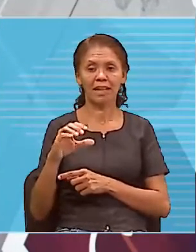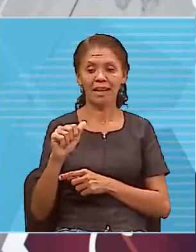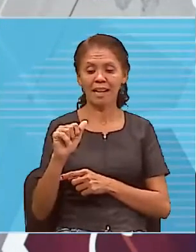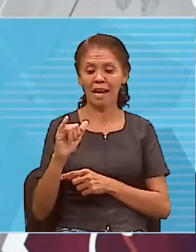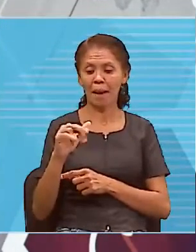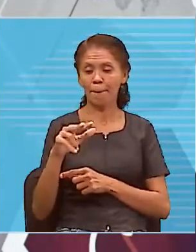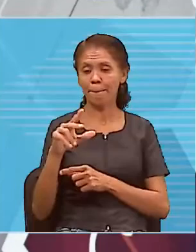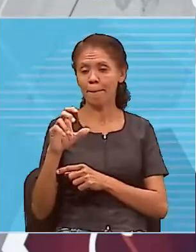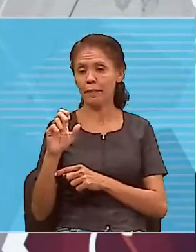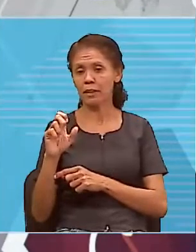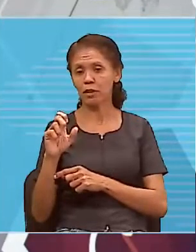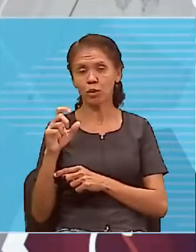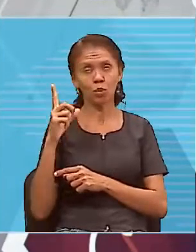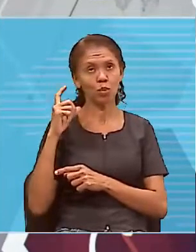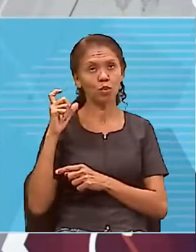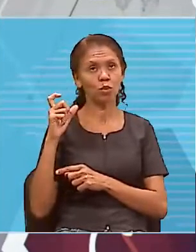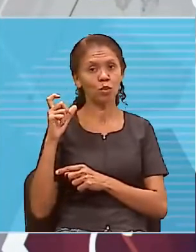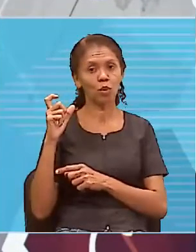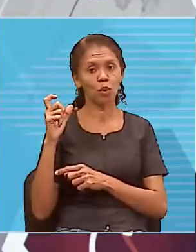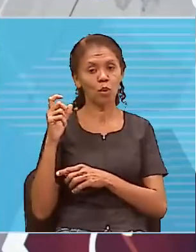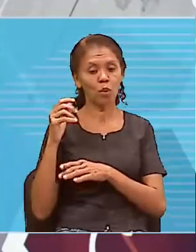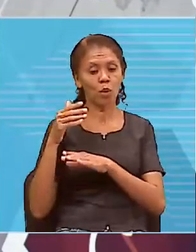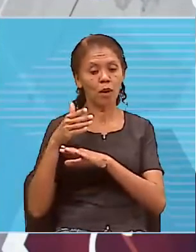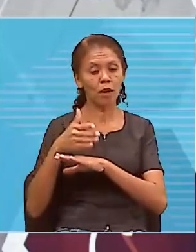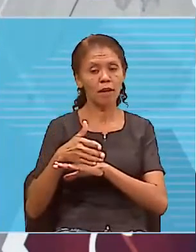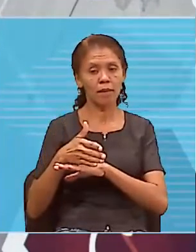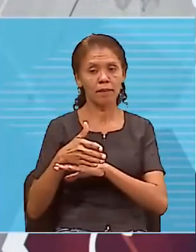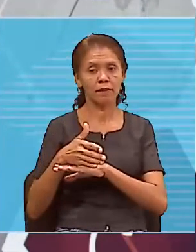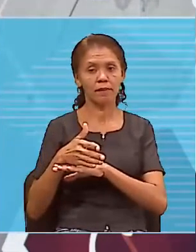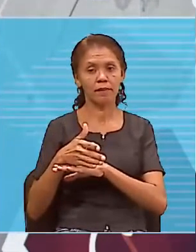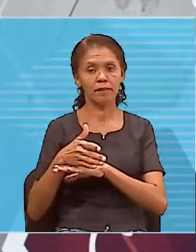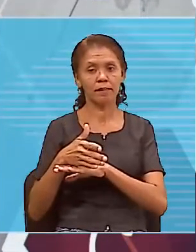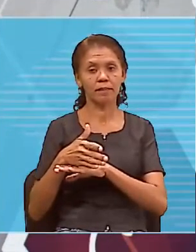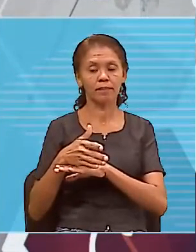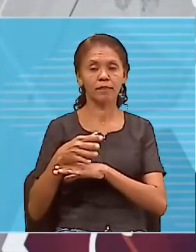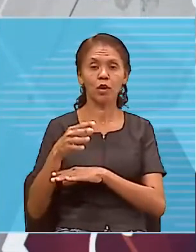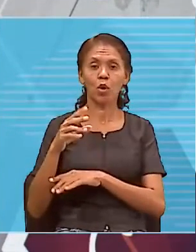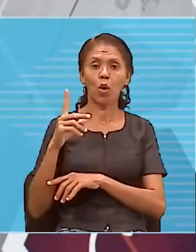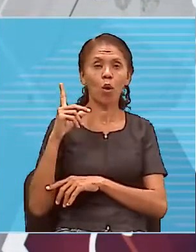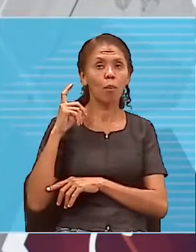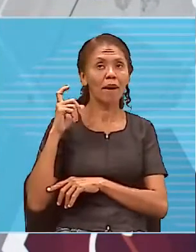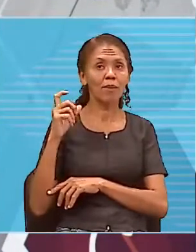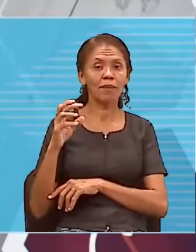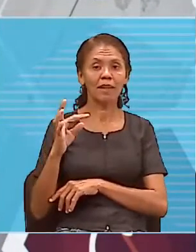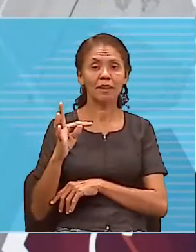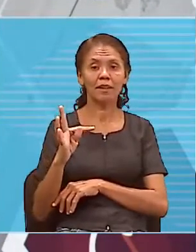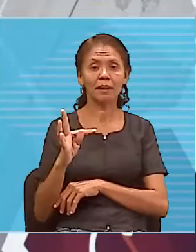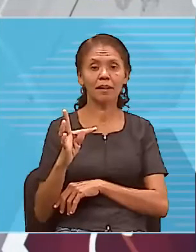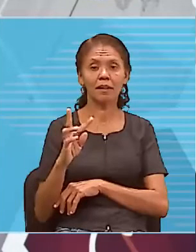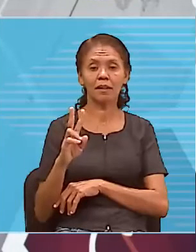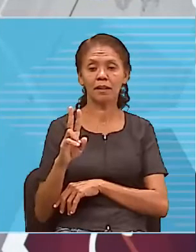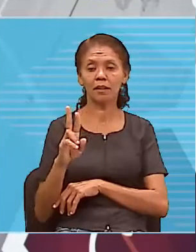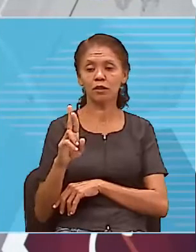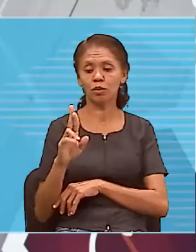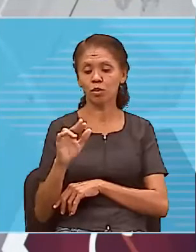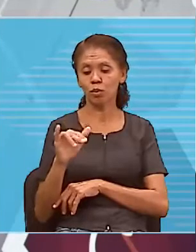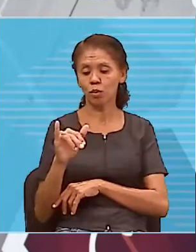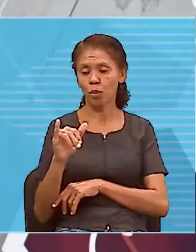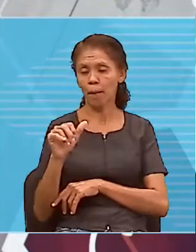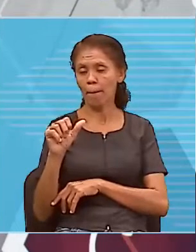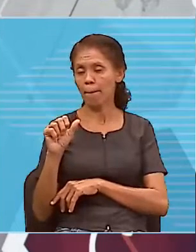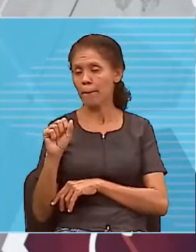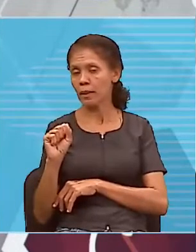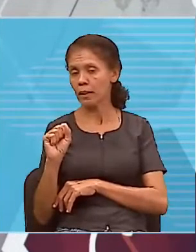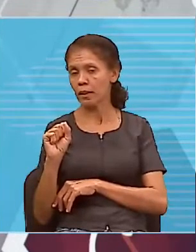E ao entrar existe uma máquina existe um